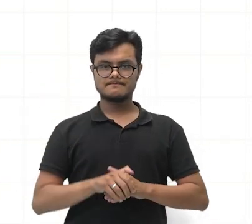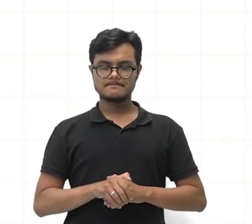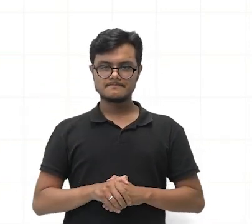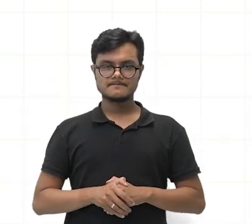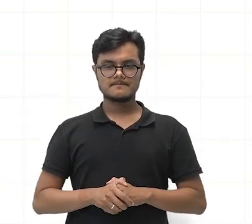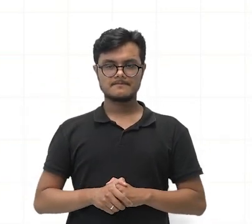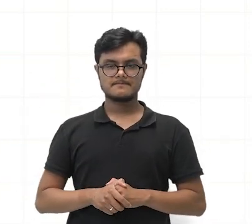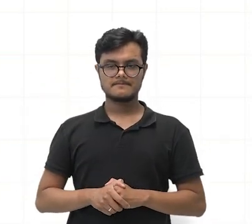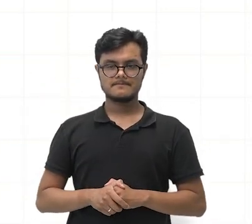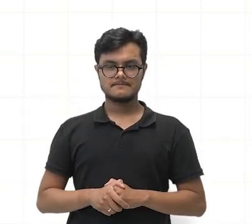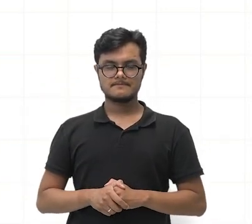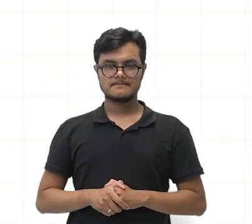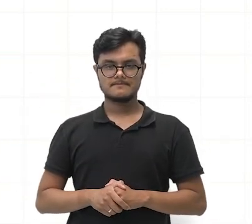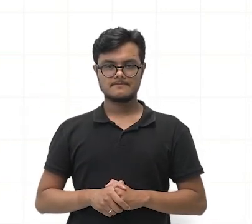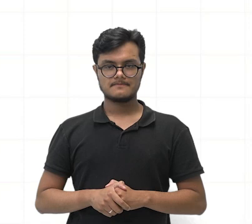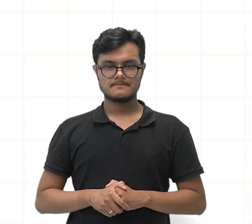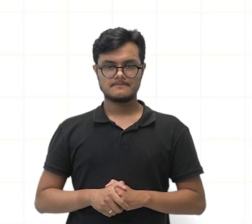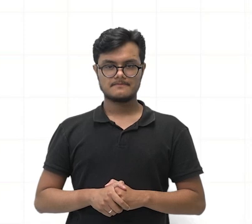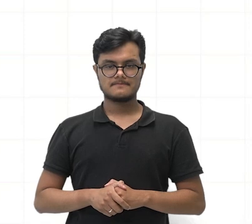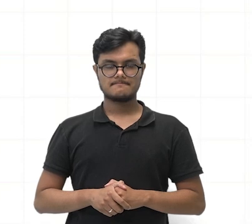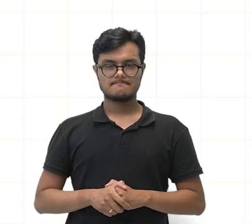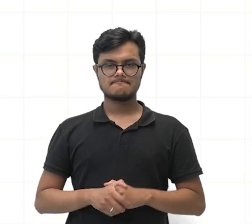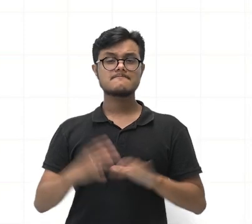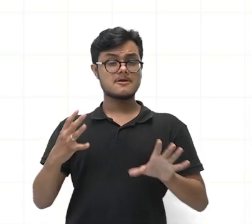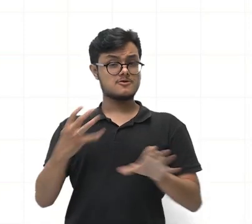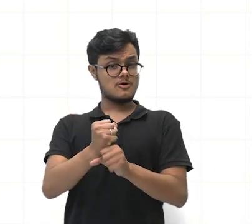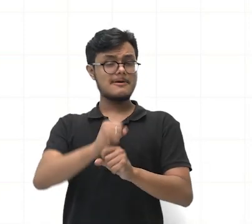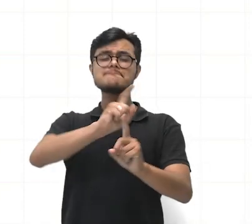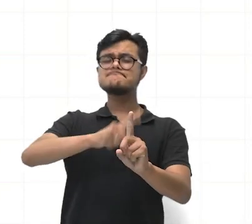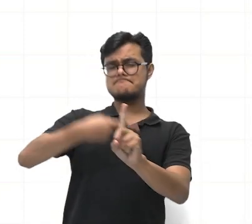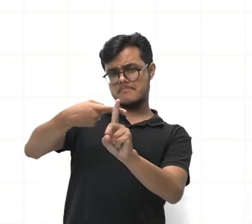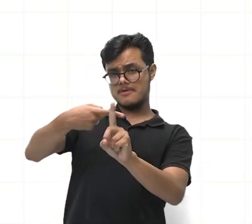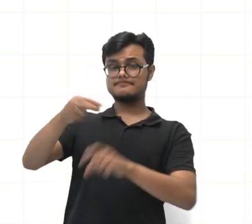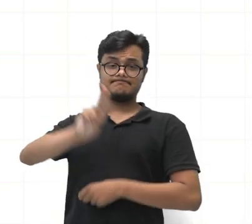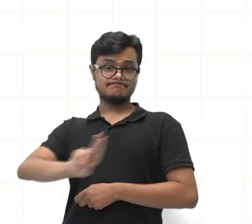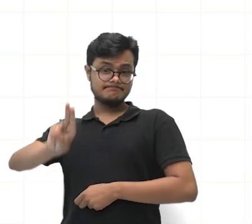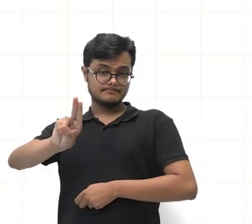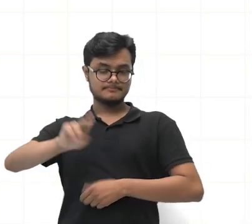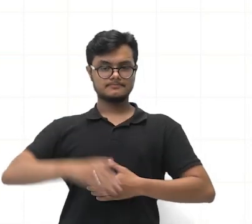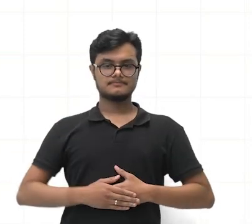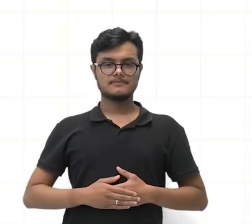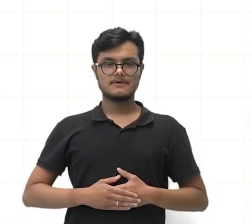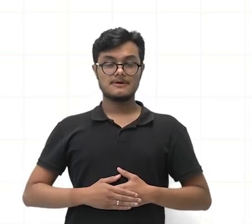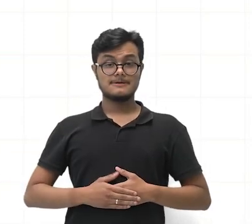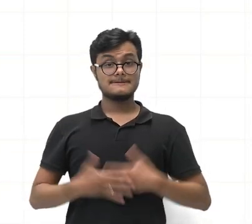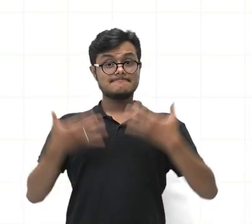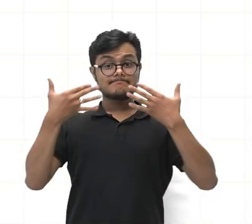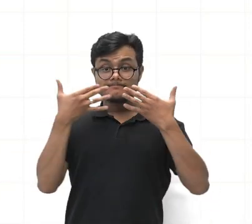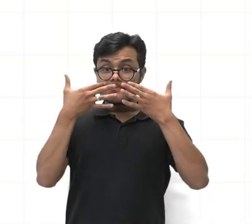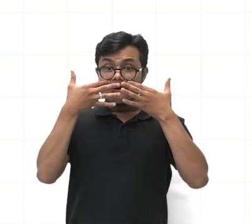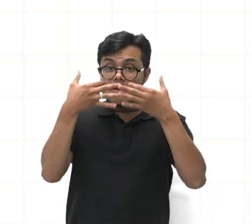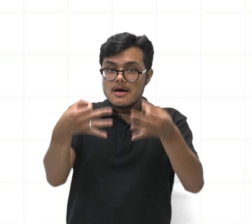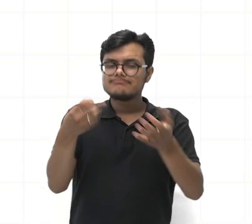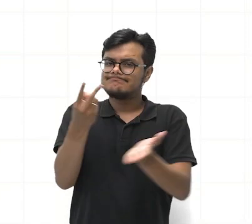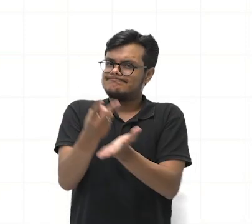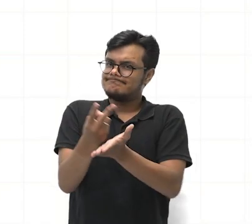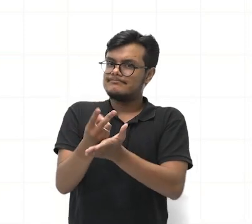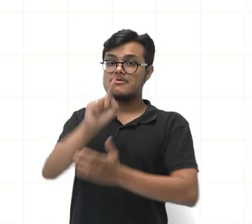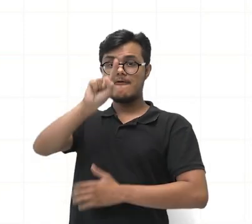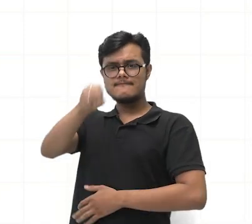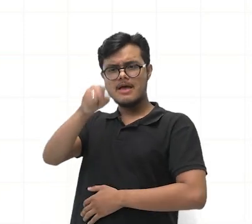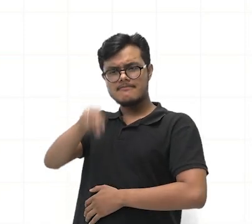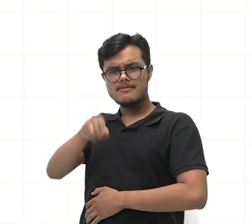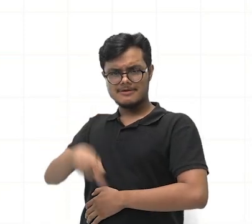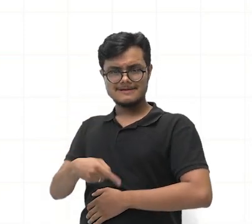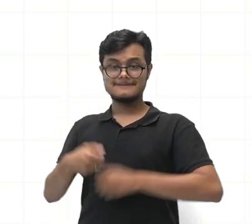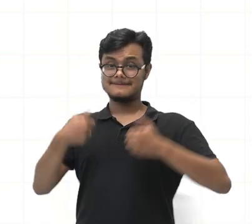1,72 metros. E nós vamos, ó, somar. Fica esperto, percebe que o professor deixou alinhado aqui as vírgulas, tá bom? A